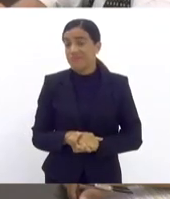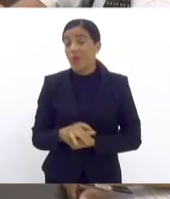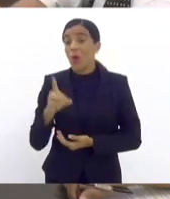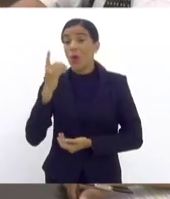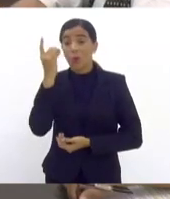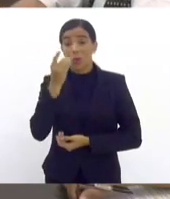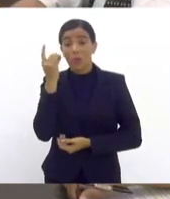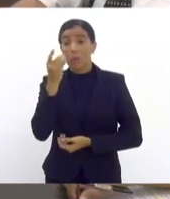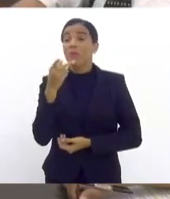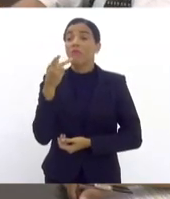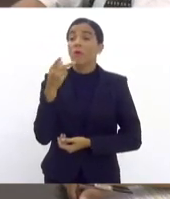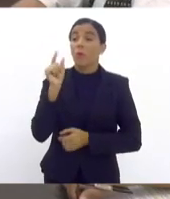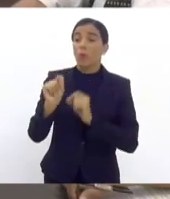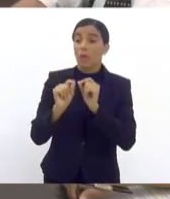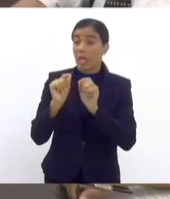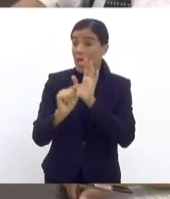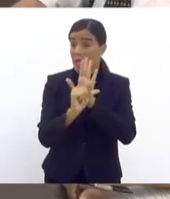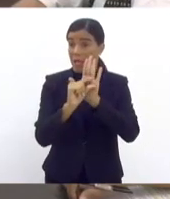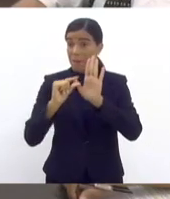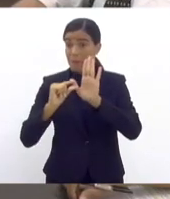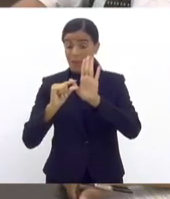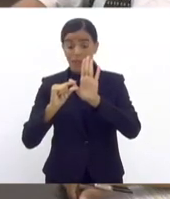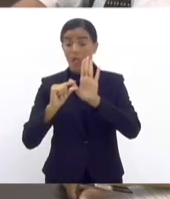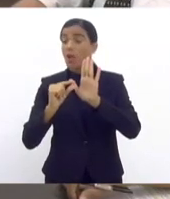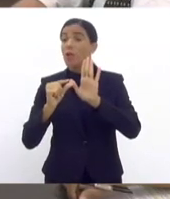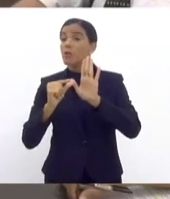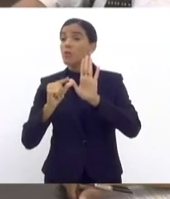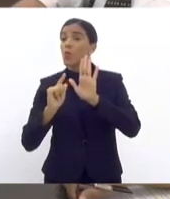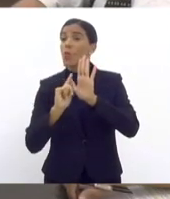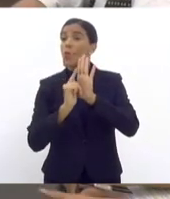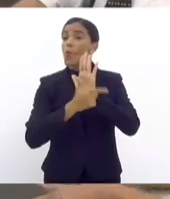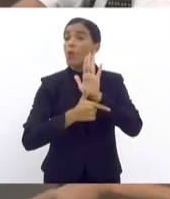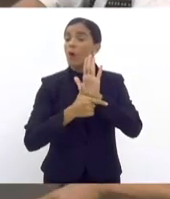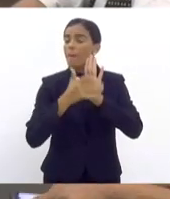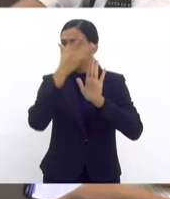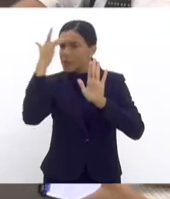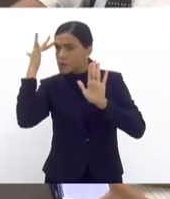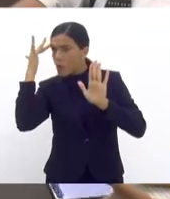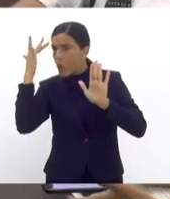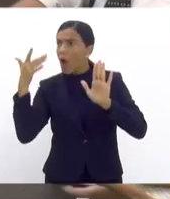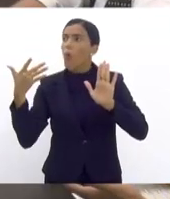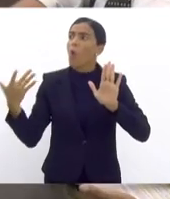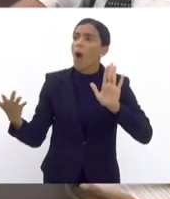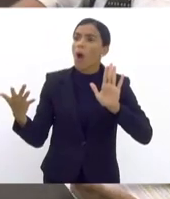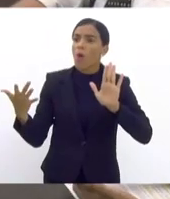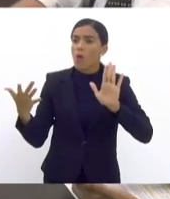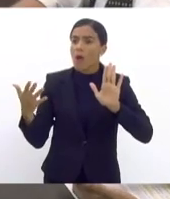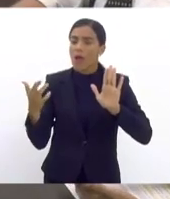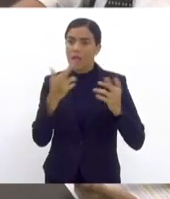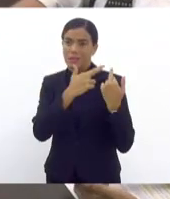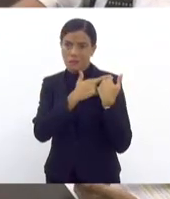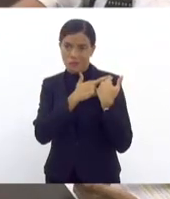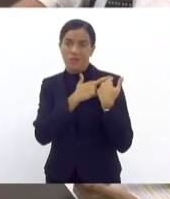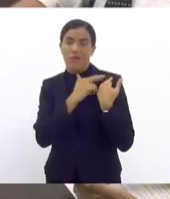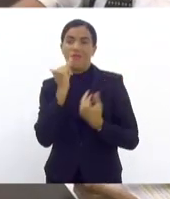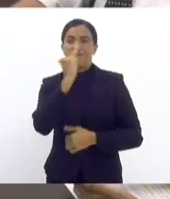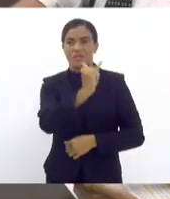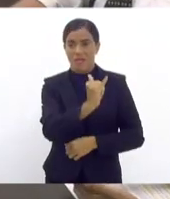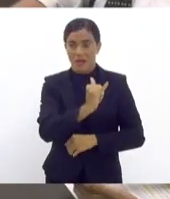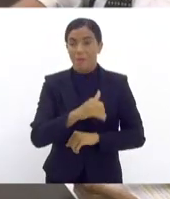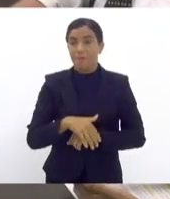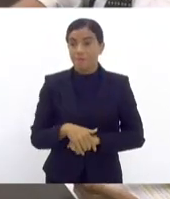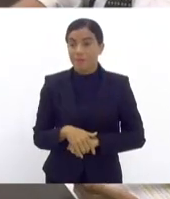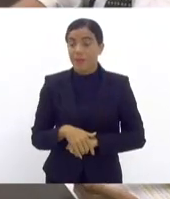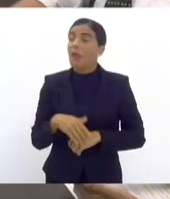abordando a hipótese dessa emenda não dizer quem que tem que comunicar o reaparecimento. Assim, por uma interpretação lógica, é